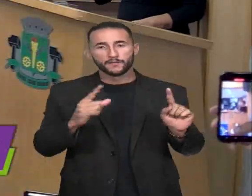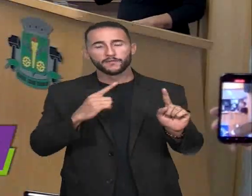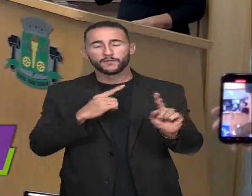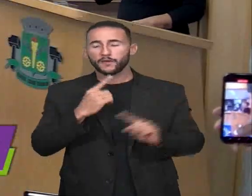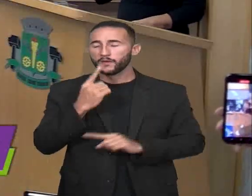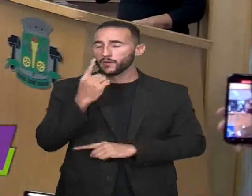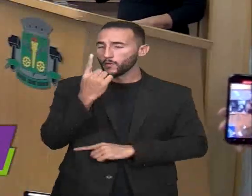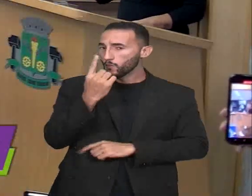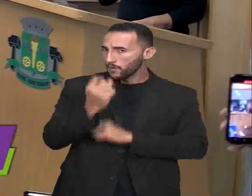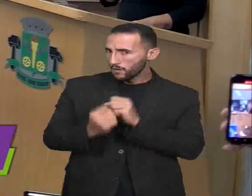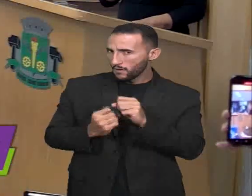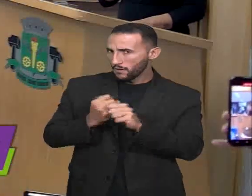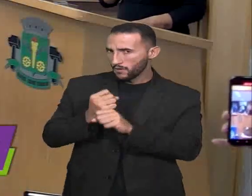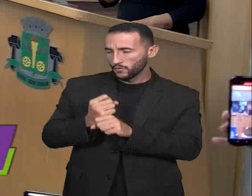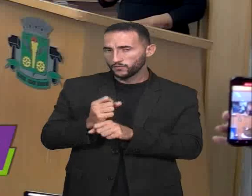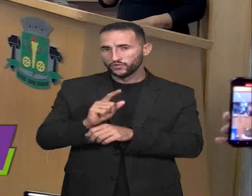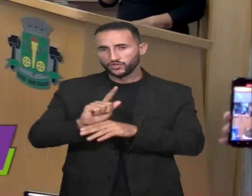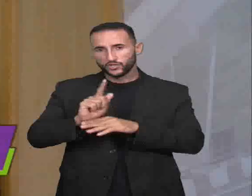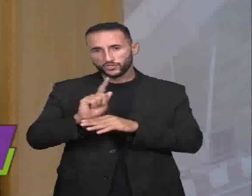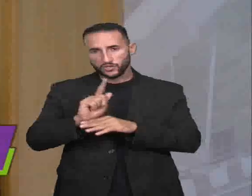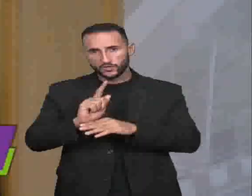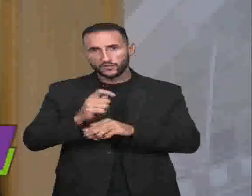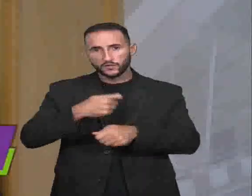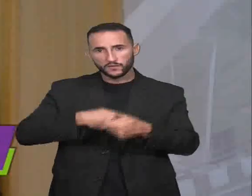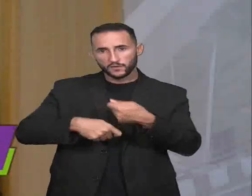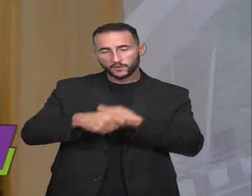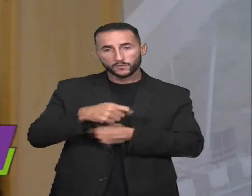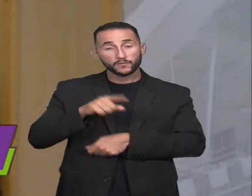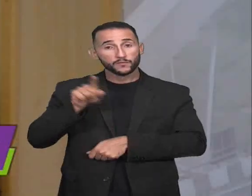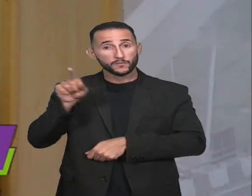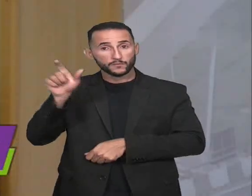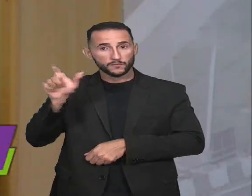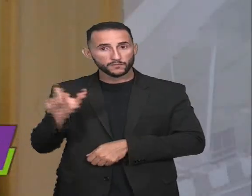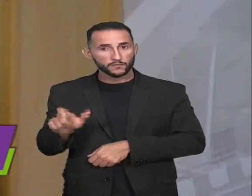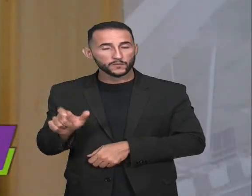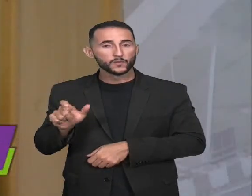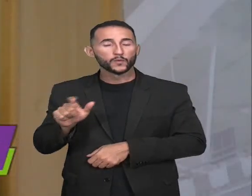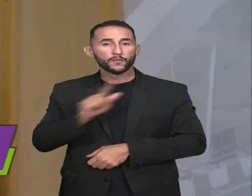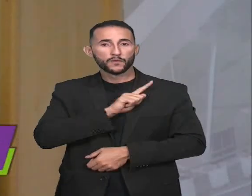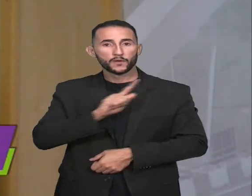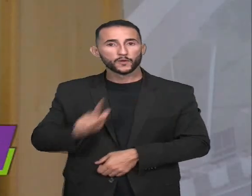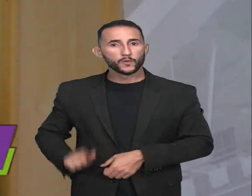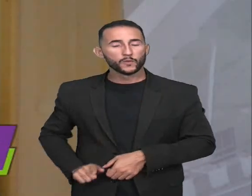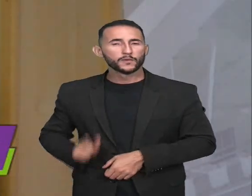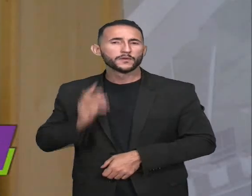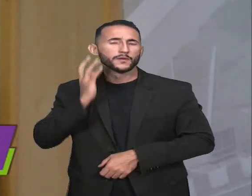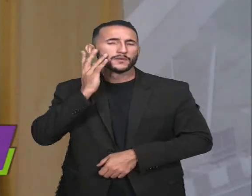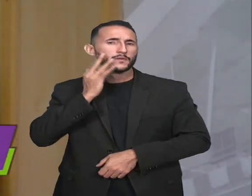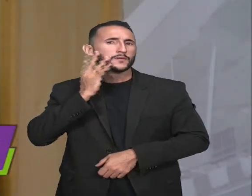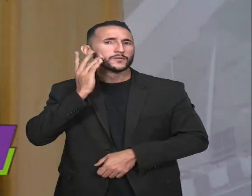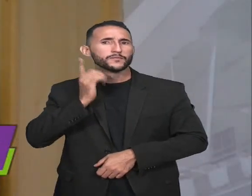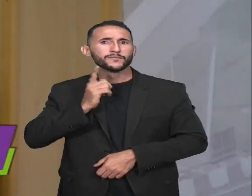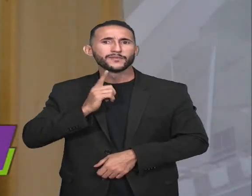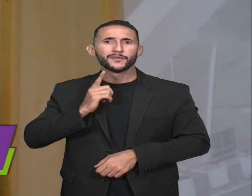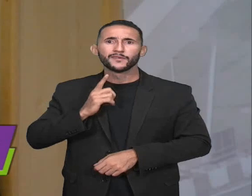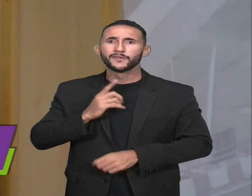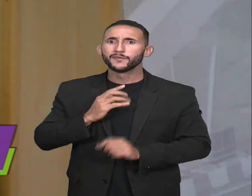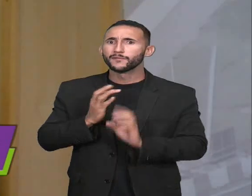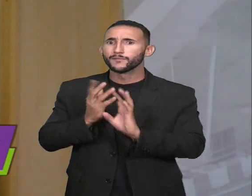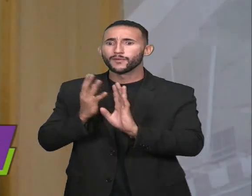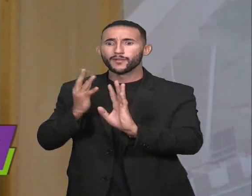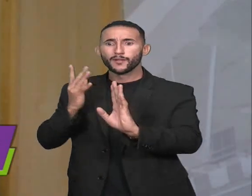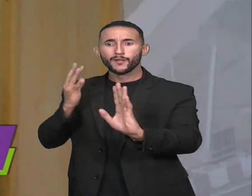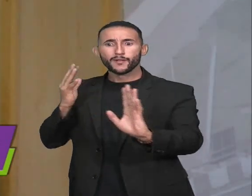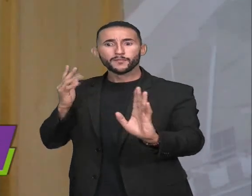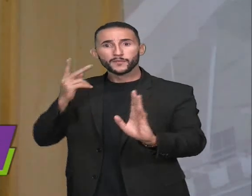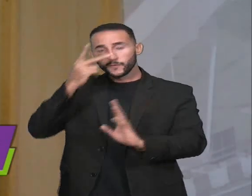Tarcísio 2,2 milhões aguardam atendimento e eu busquei alguns dados aqui na mamografia